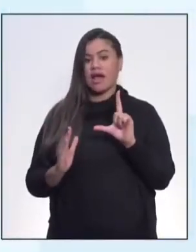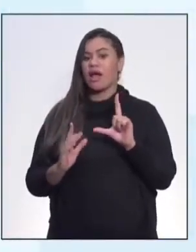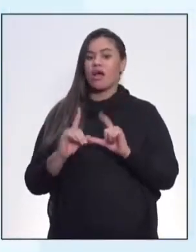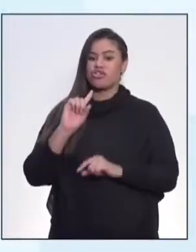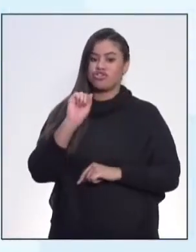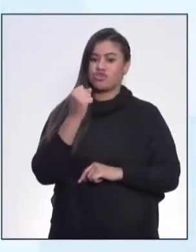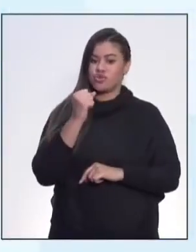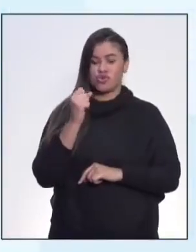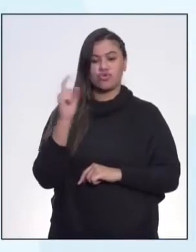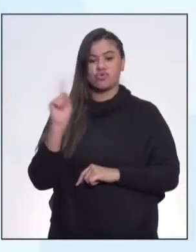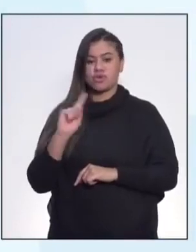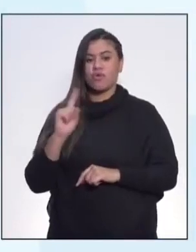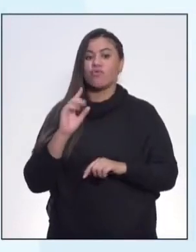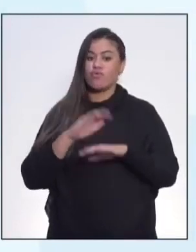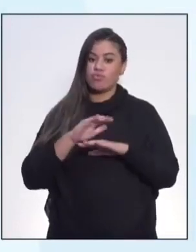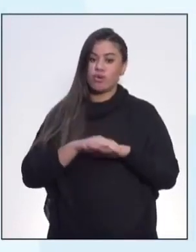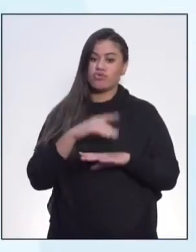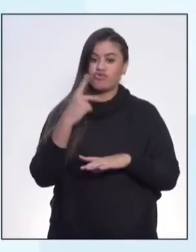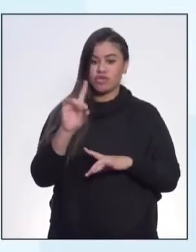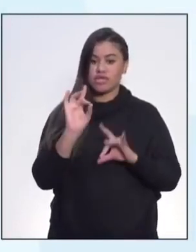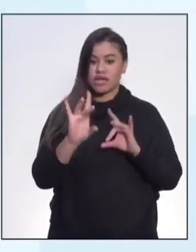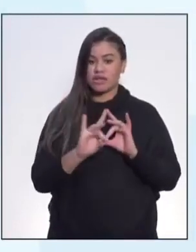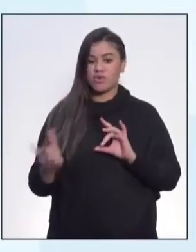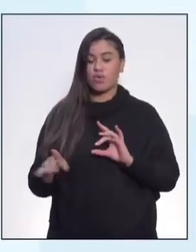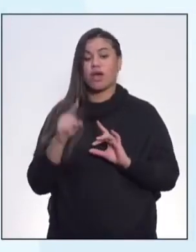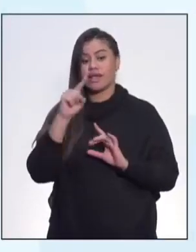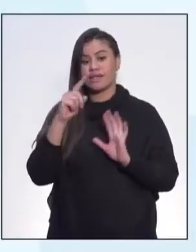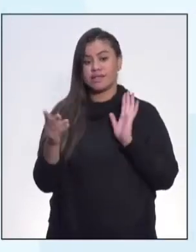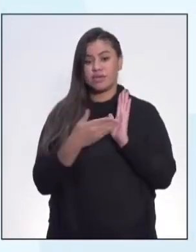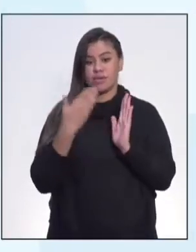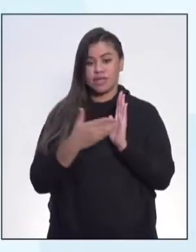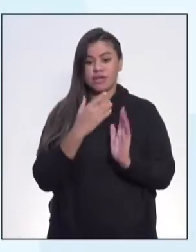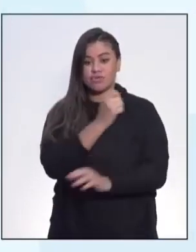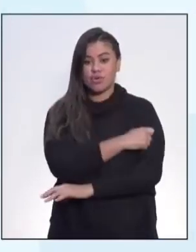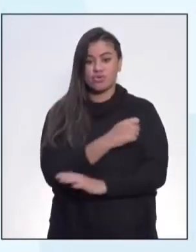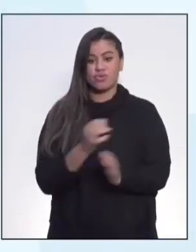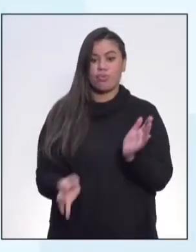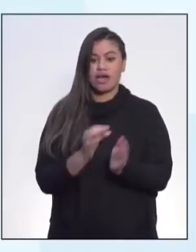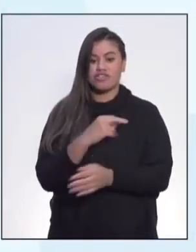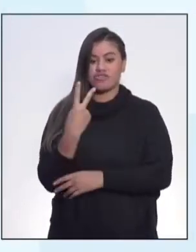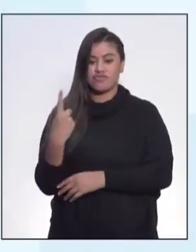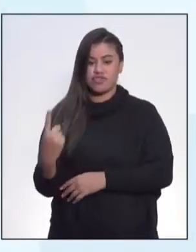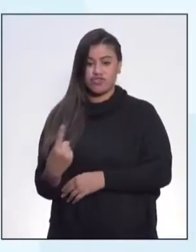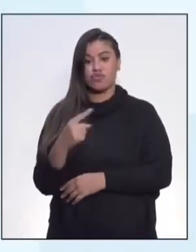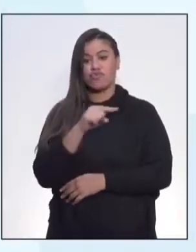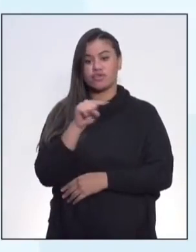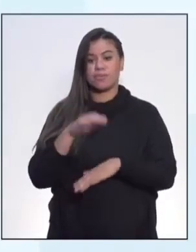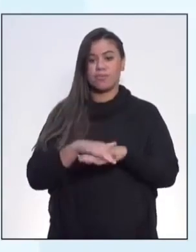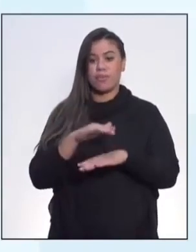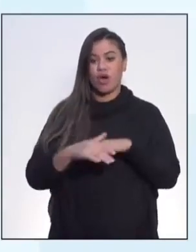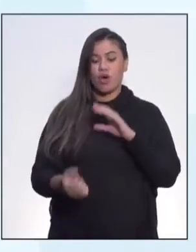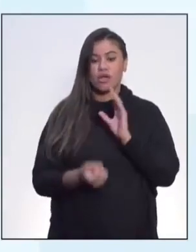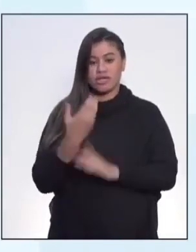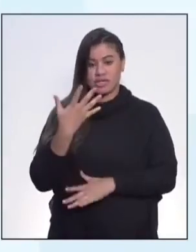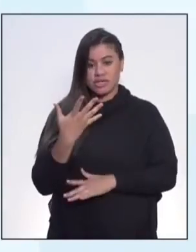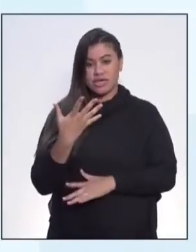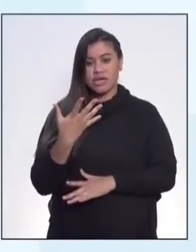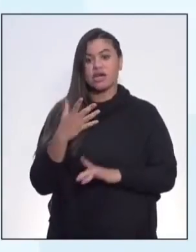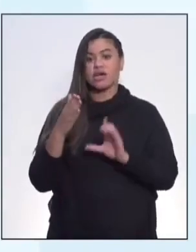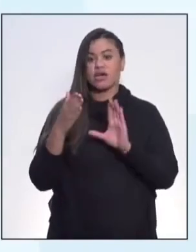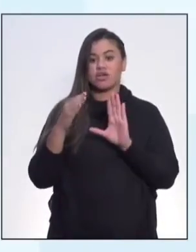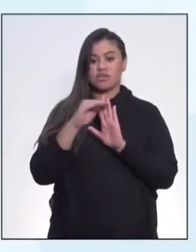-9, vocês que vão ter que marcar aí, tá bom? Então, este aqui é do caderno do aluno, página 21. Você vai ter que construir um esboço